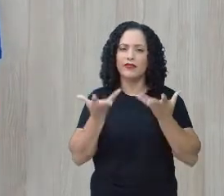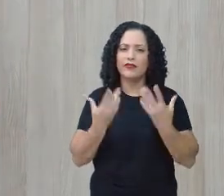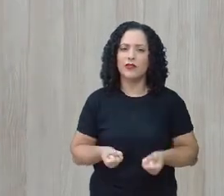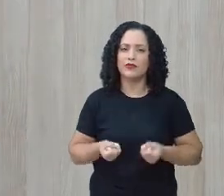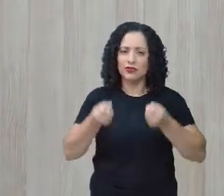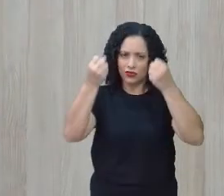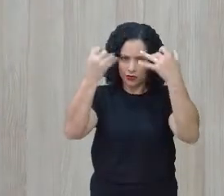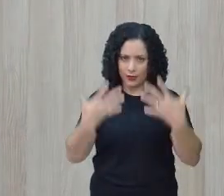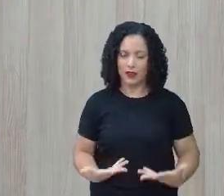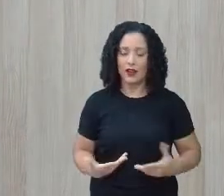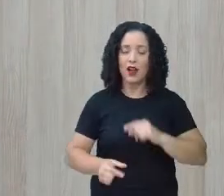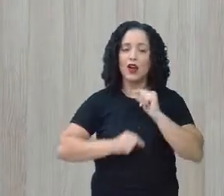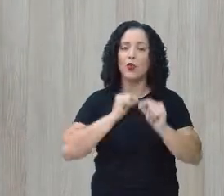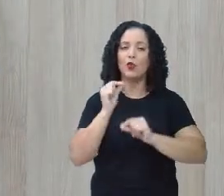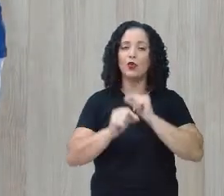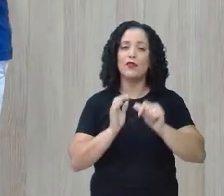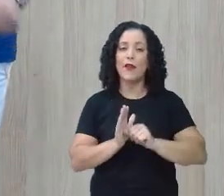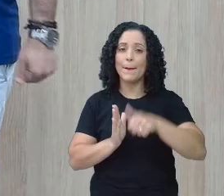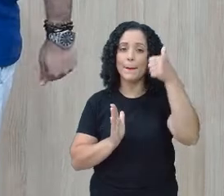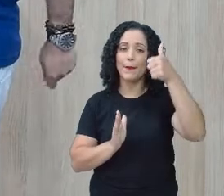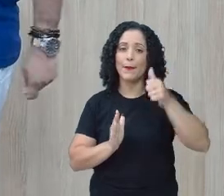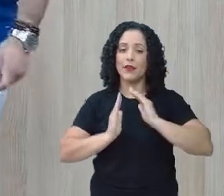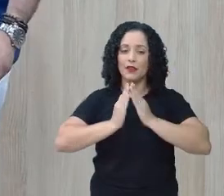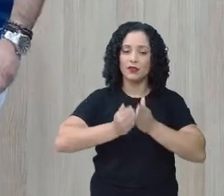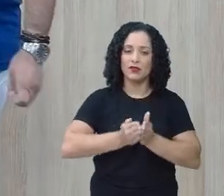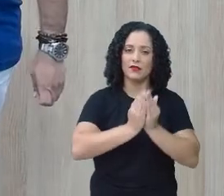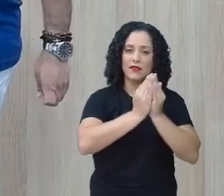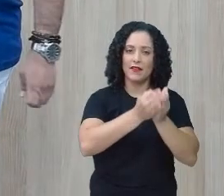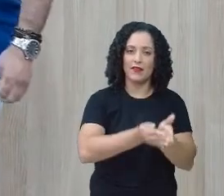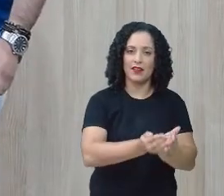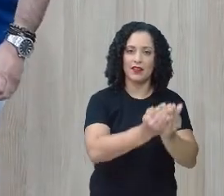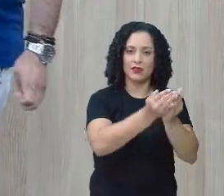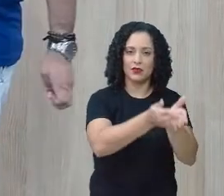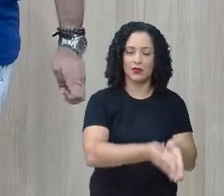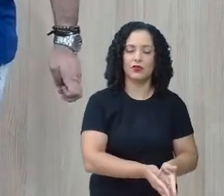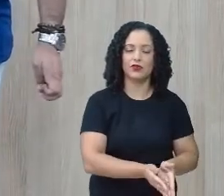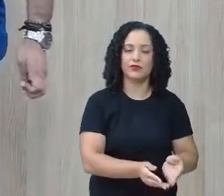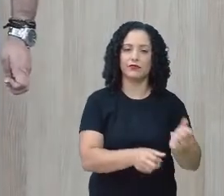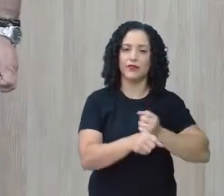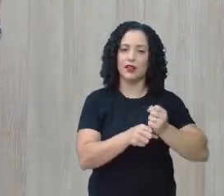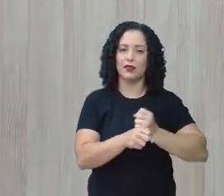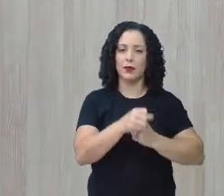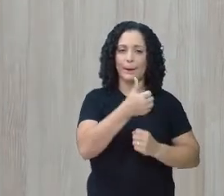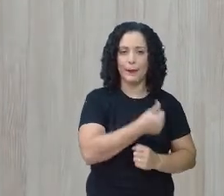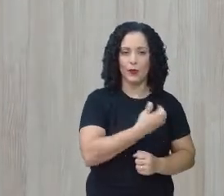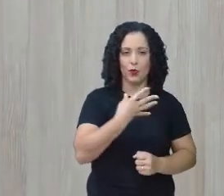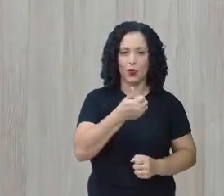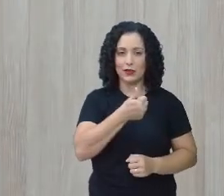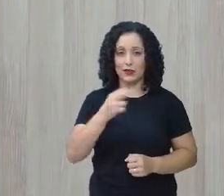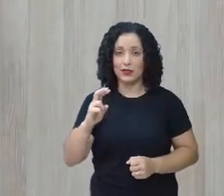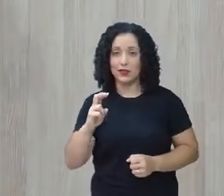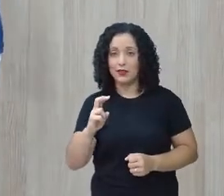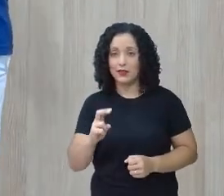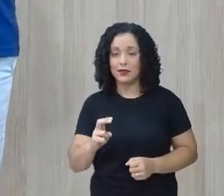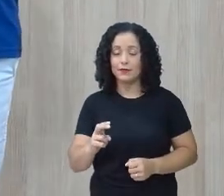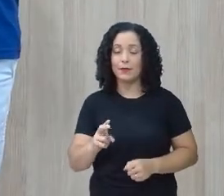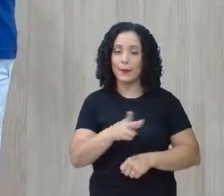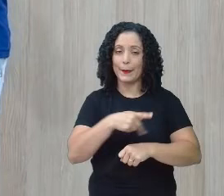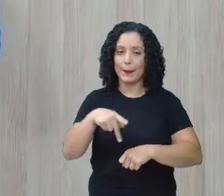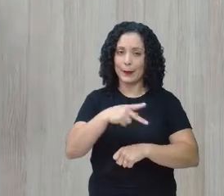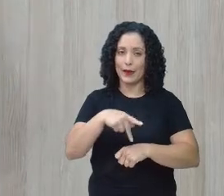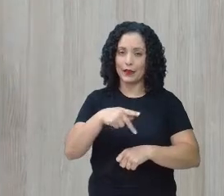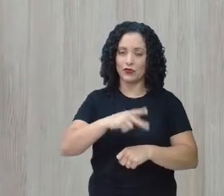sobre algumas dessas primeiras navegações, né? Então vamos lá. Vejam, em 1415, vejam, Portugal, que já havia